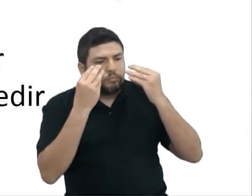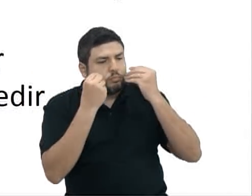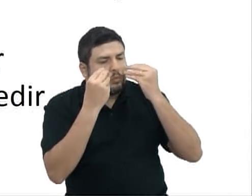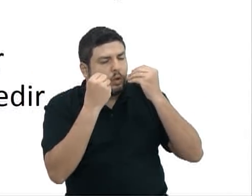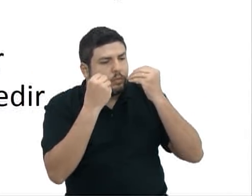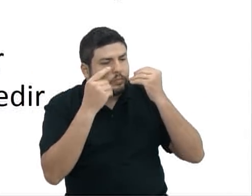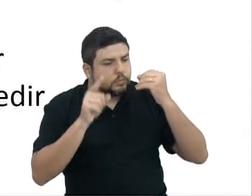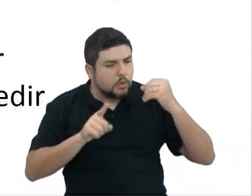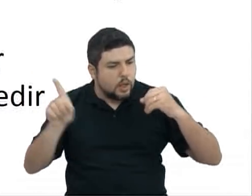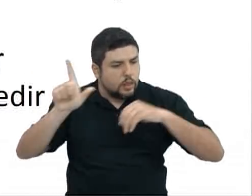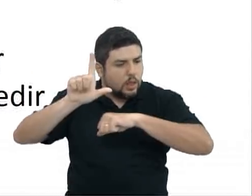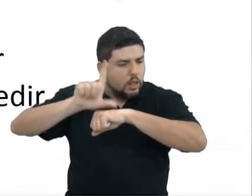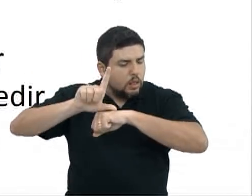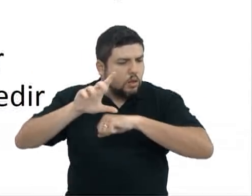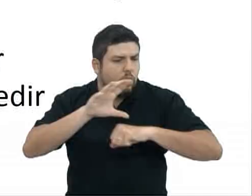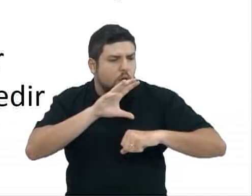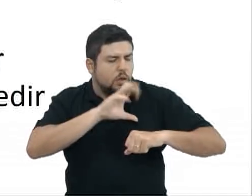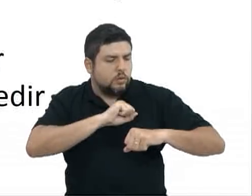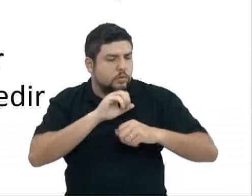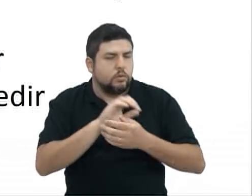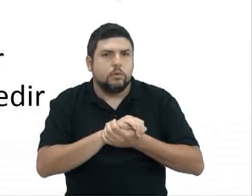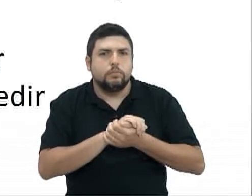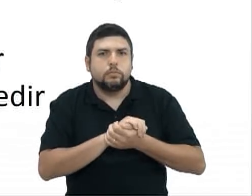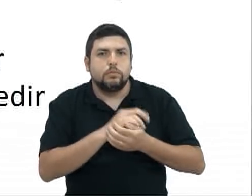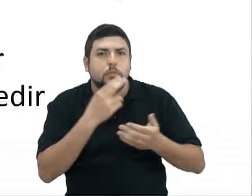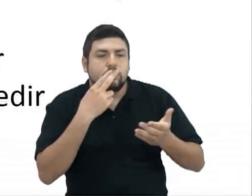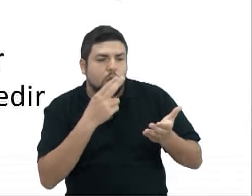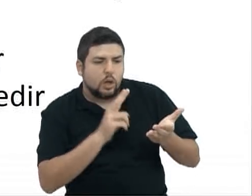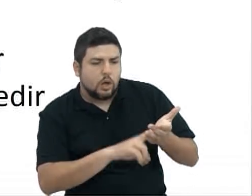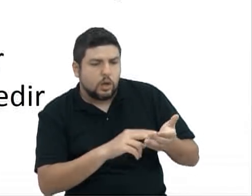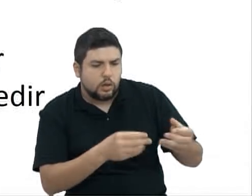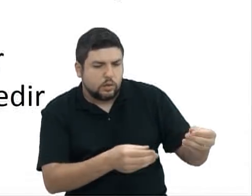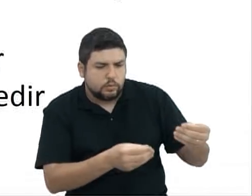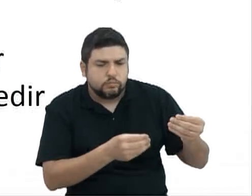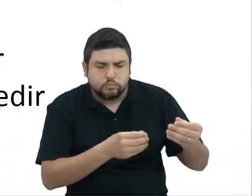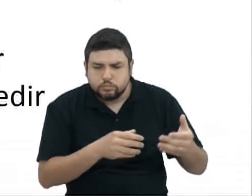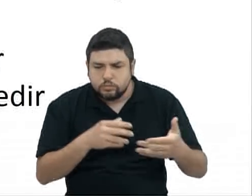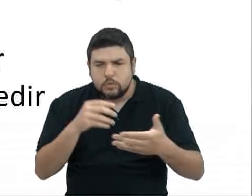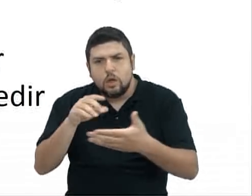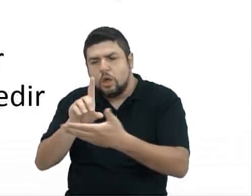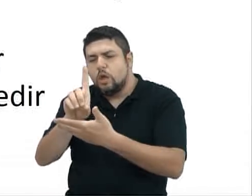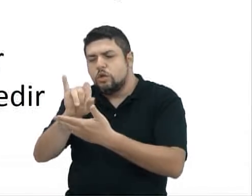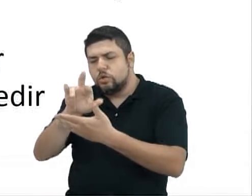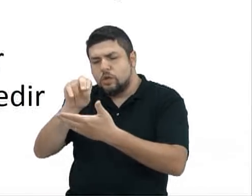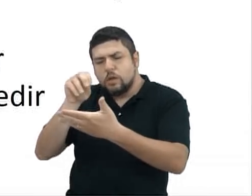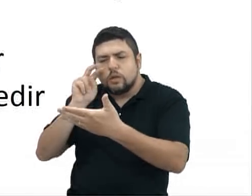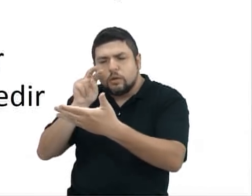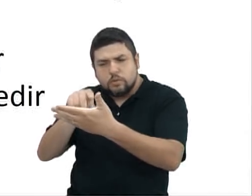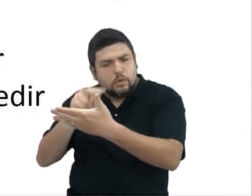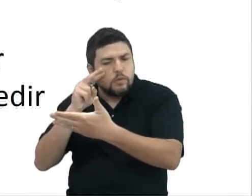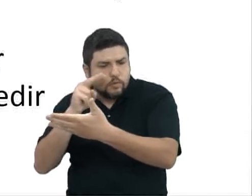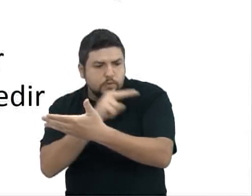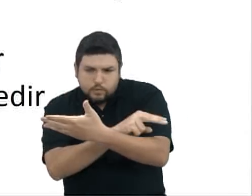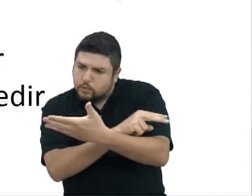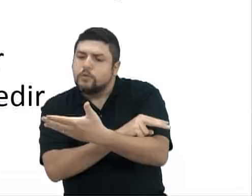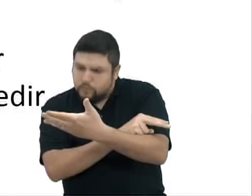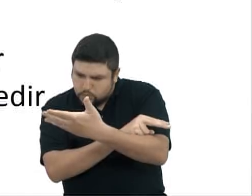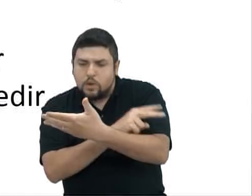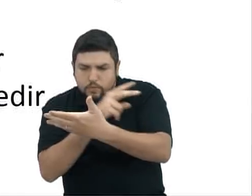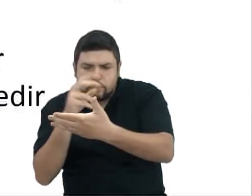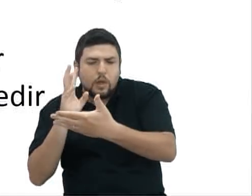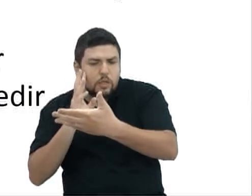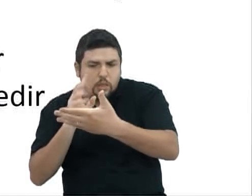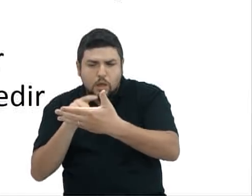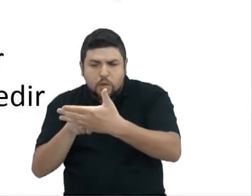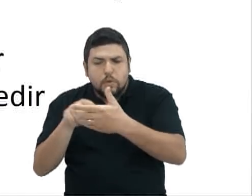uma cartinha da minha mãe. Viu só, diário? Que maneiro? Eu confesso que também estava triste. Não gosto de ficar brigada com a